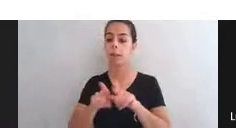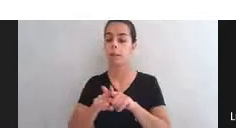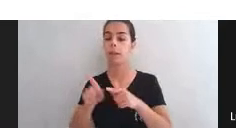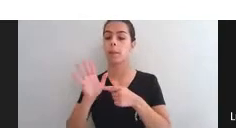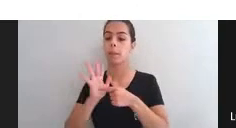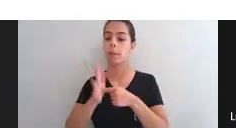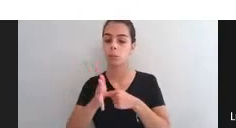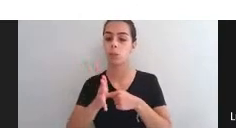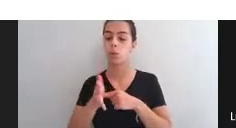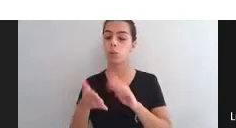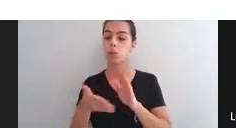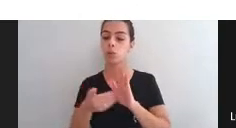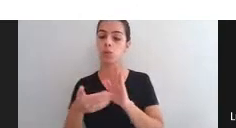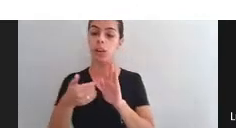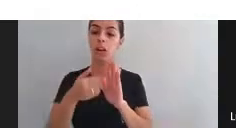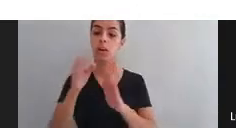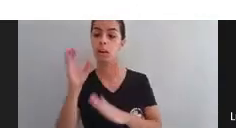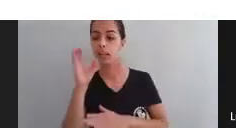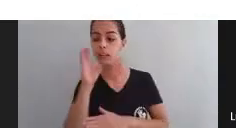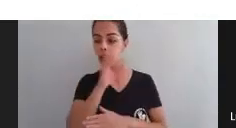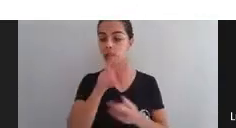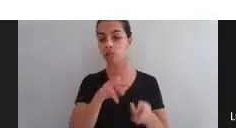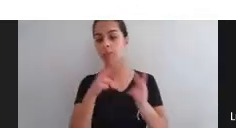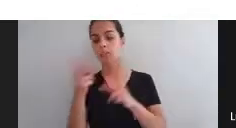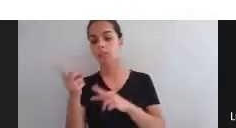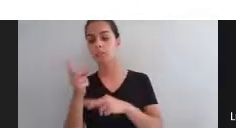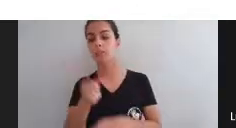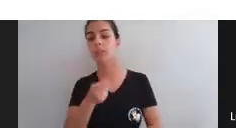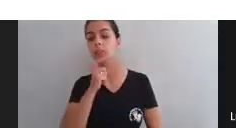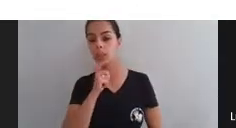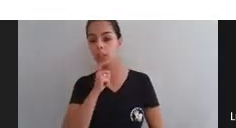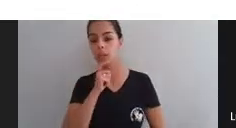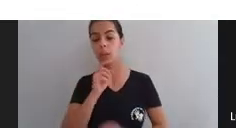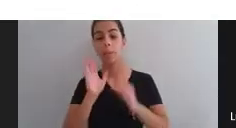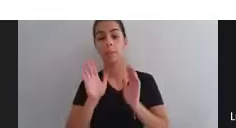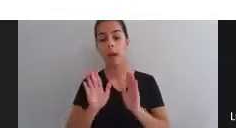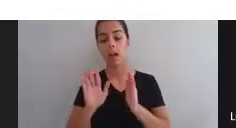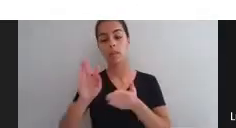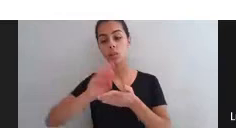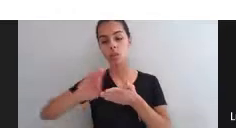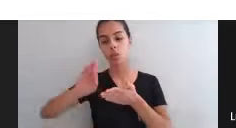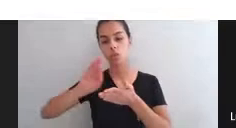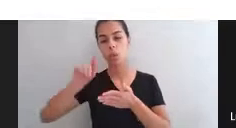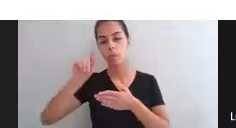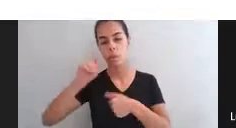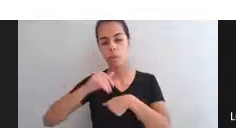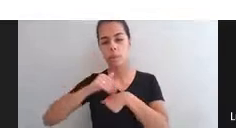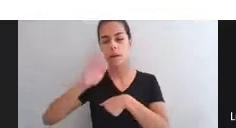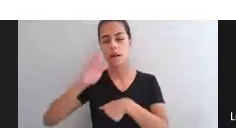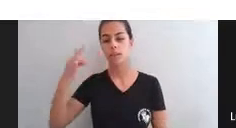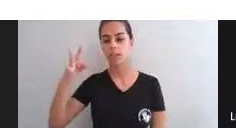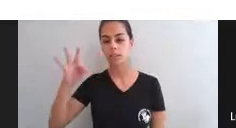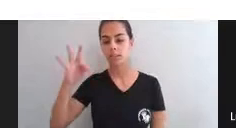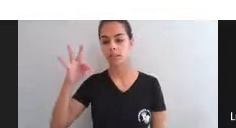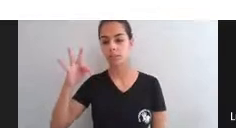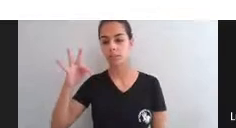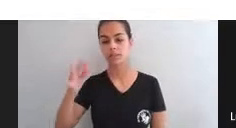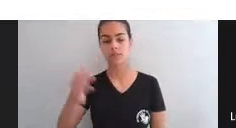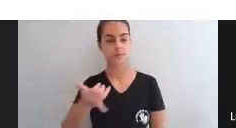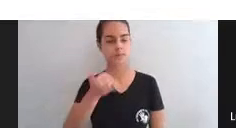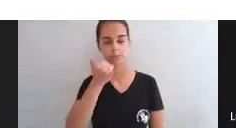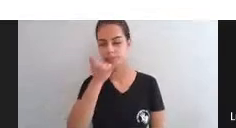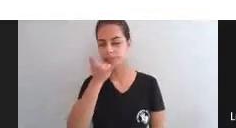fonte quente e passando para a fonte fria. Só que ele tira um pouquinho mais de trabalho,